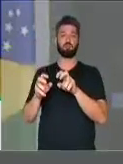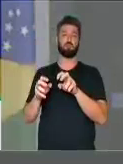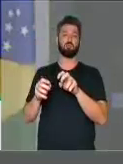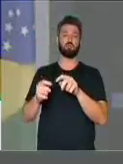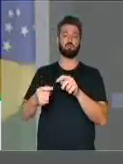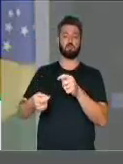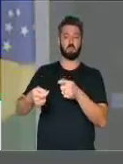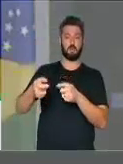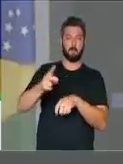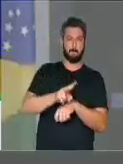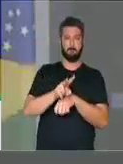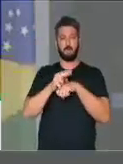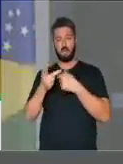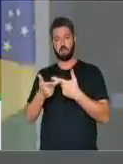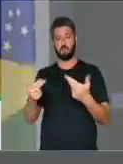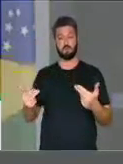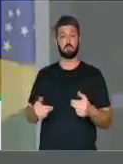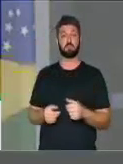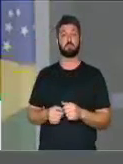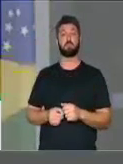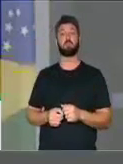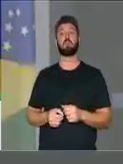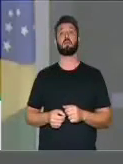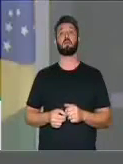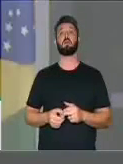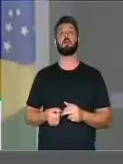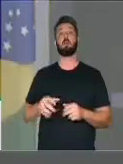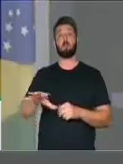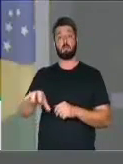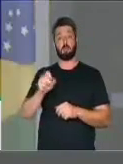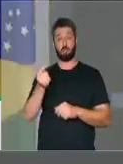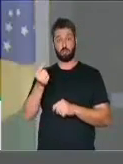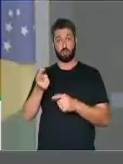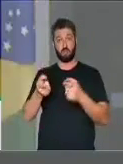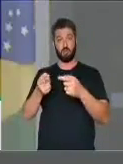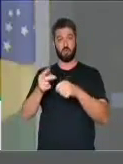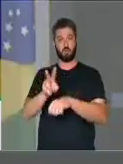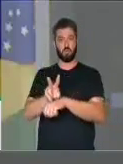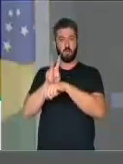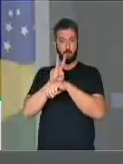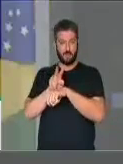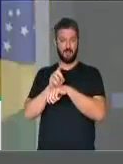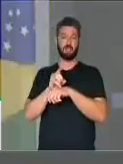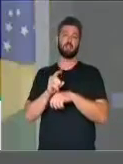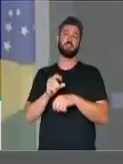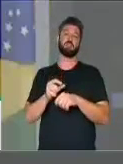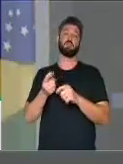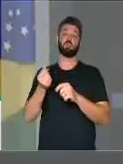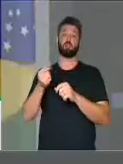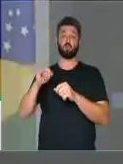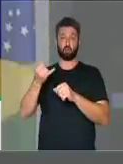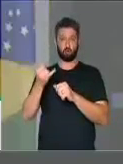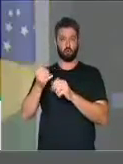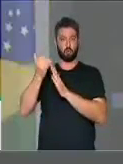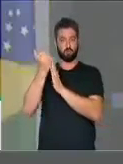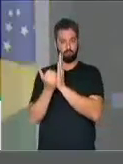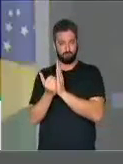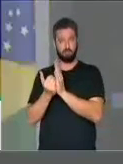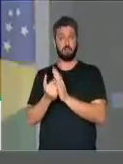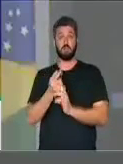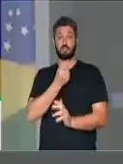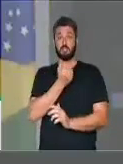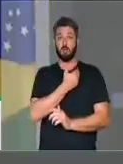operações. Significa dizer que tomaram dinheiro a juros subsidiados com recursos públicos e